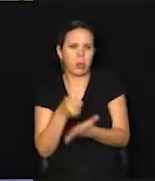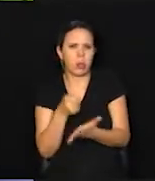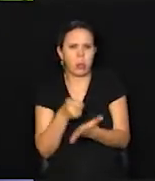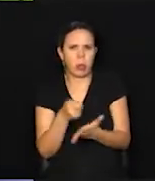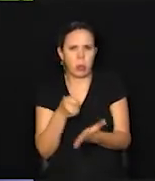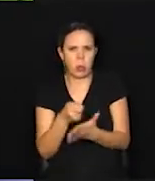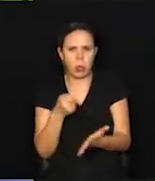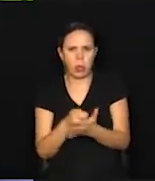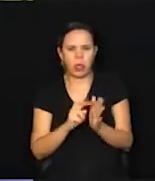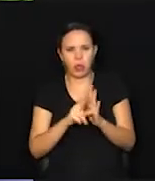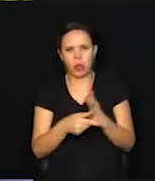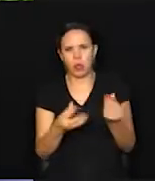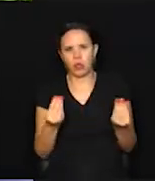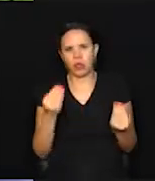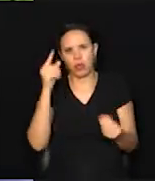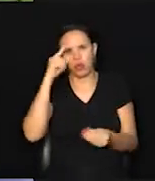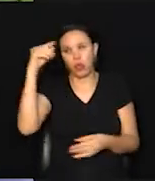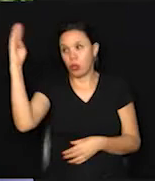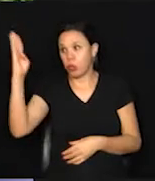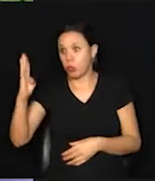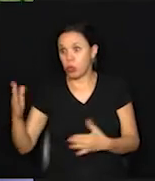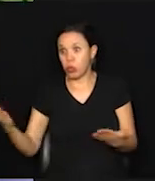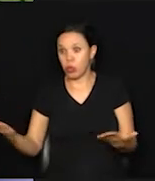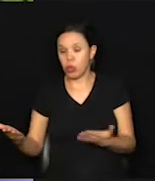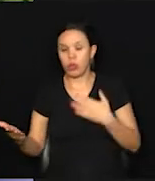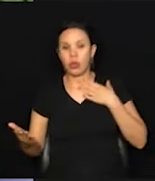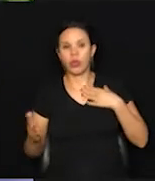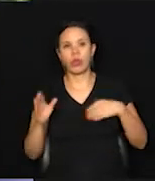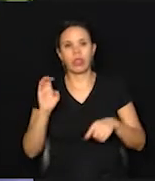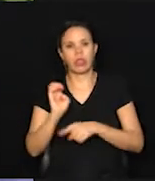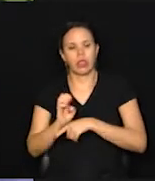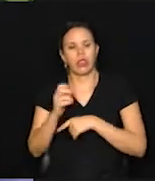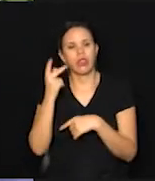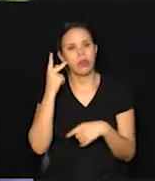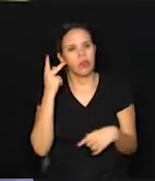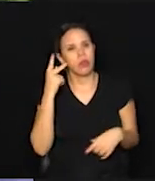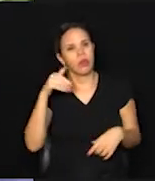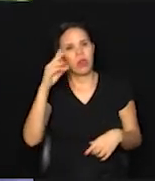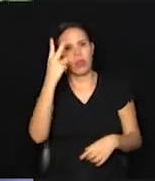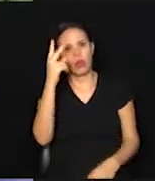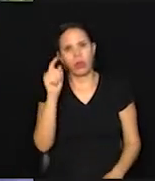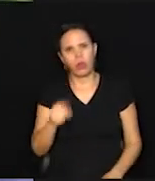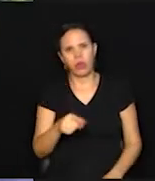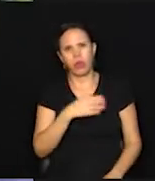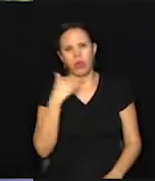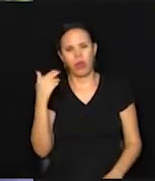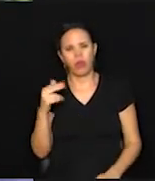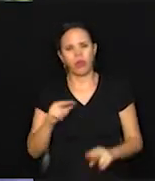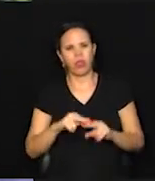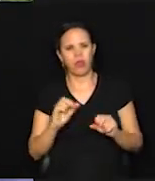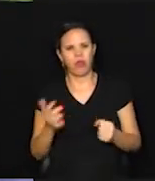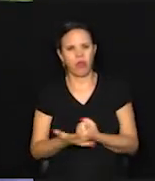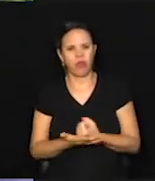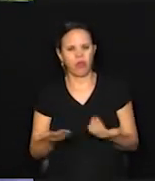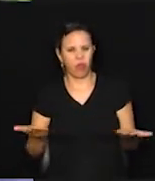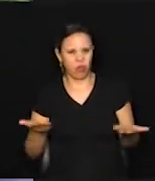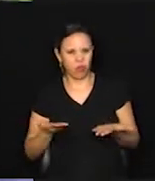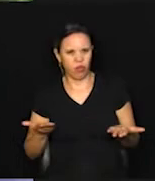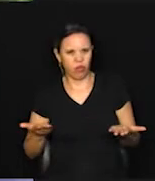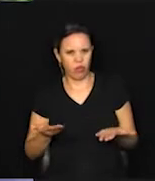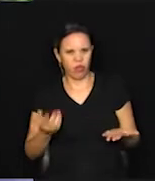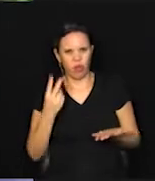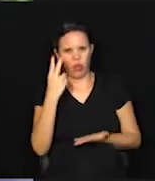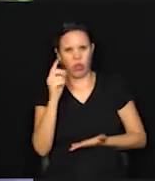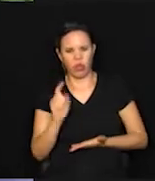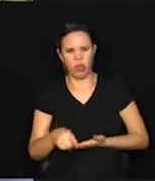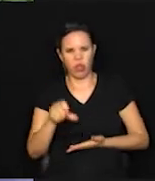passou vários dias, enquanto o Brasil, hoje, o estado de São Paulo, teve mais de 2 mil mortes por Covid-19. Hoje,